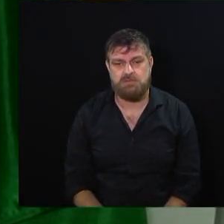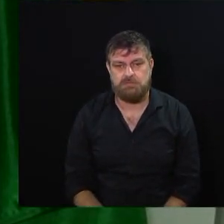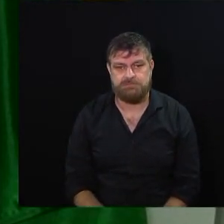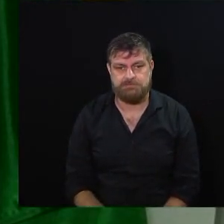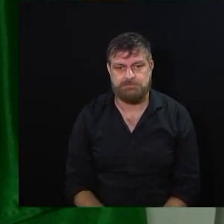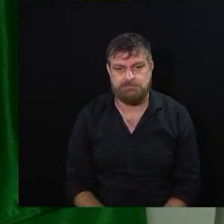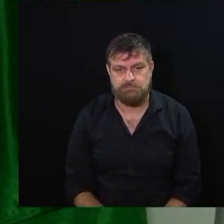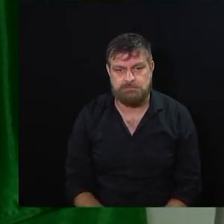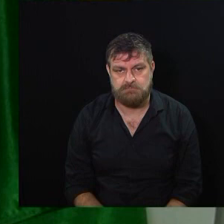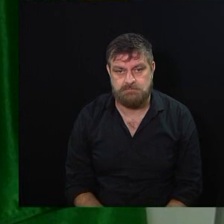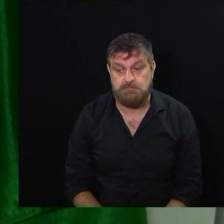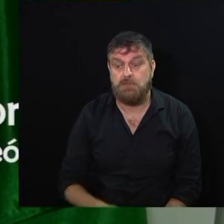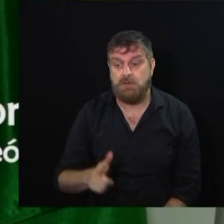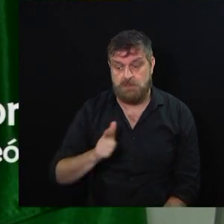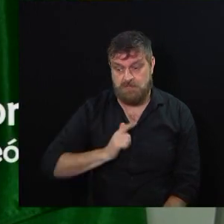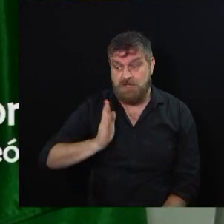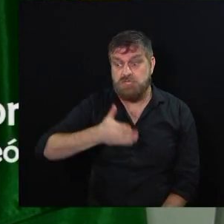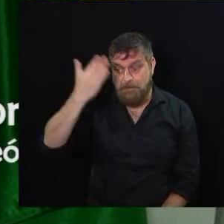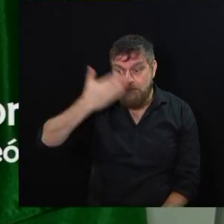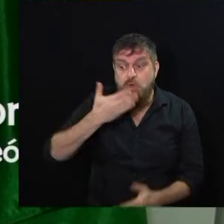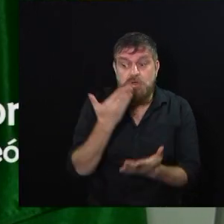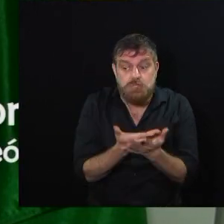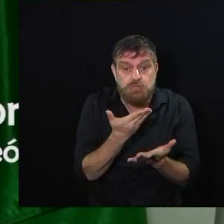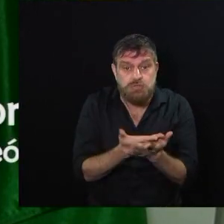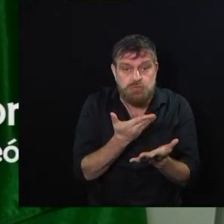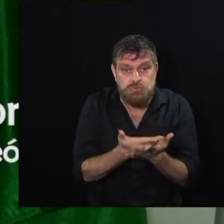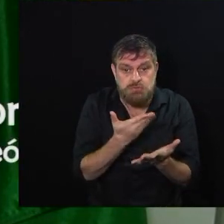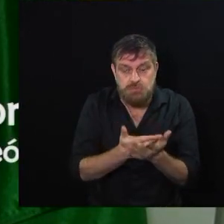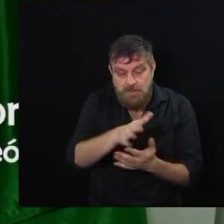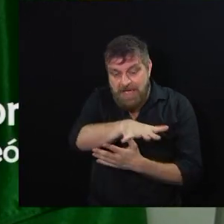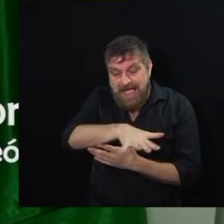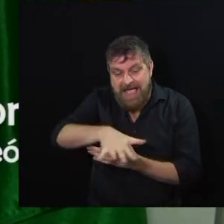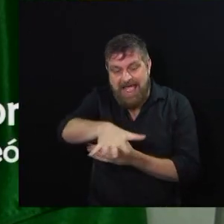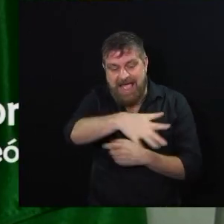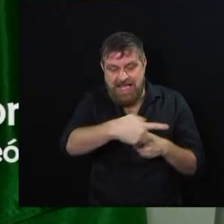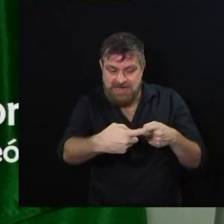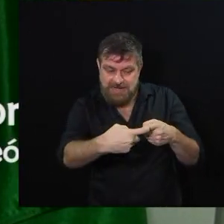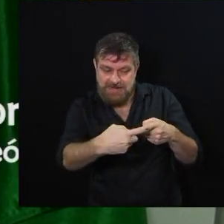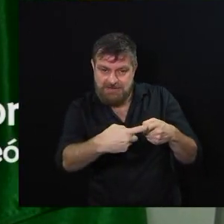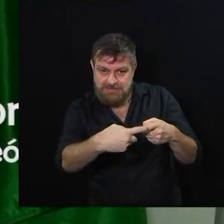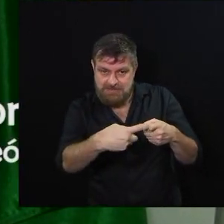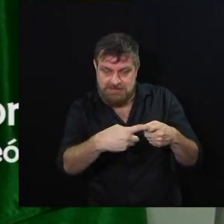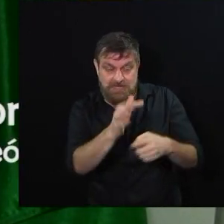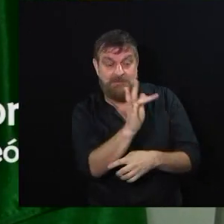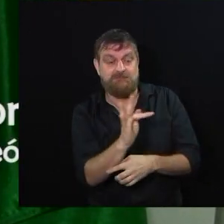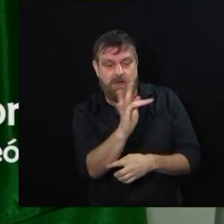não é, dentro do campo da medicina, não é, universidades,